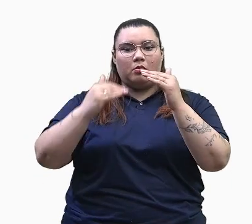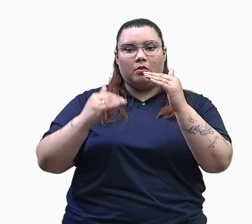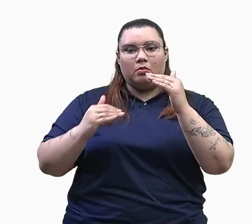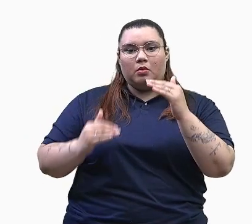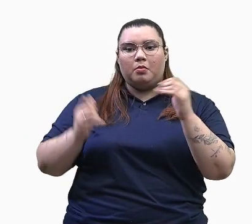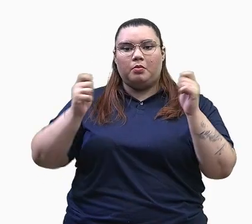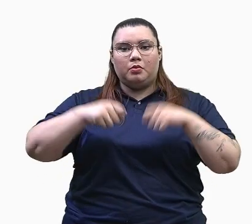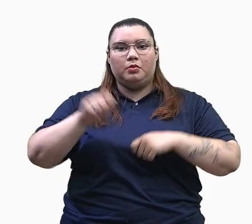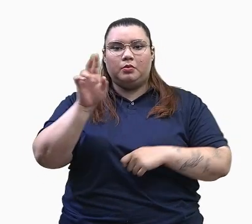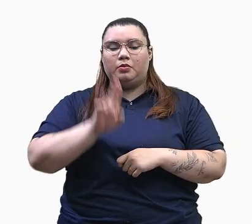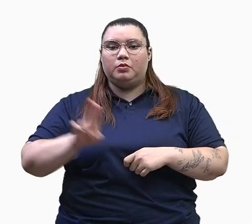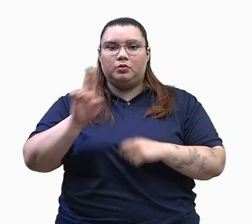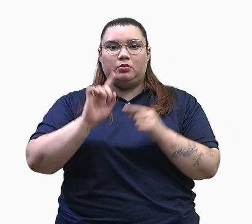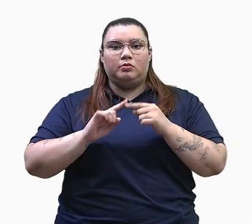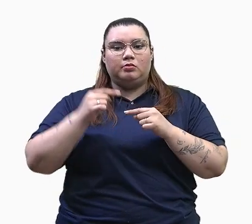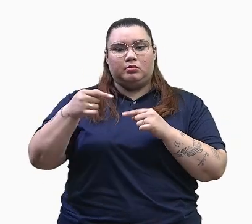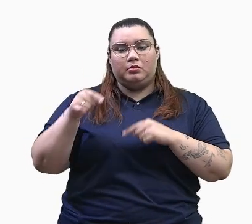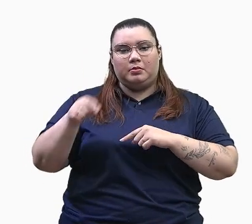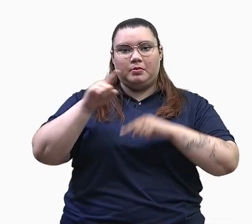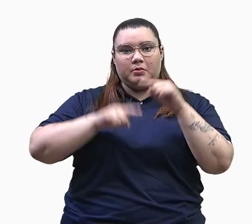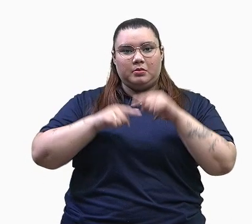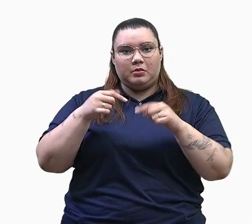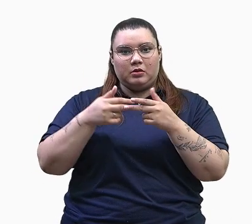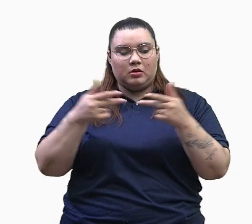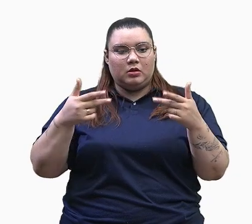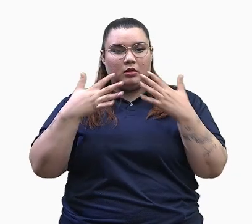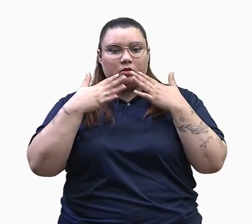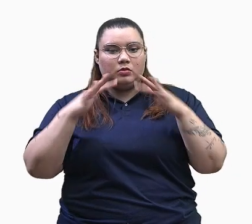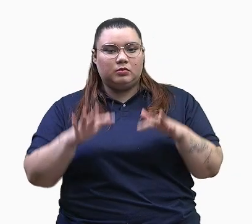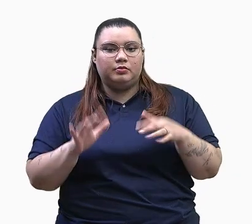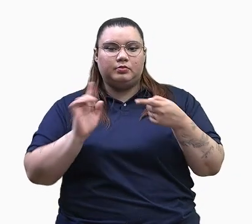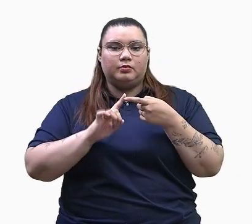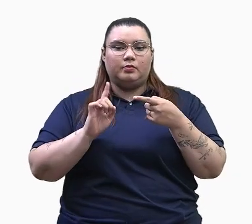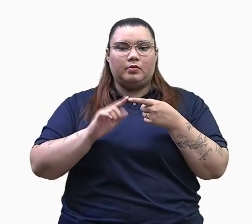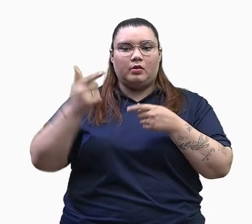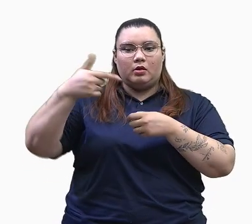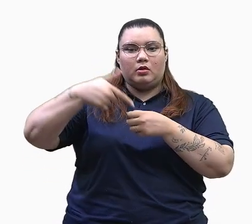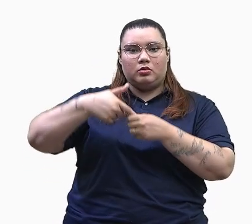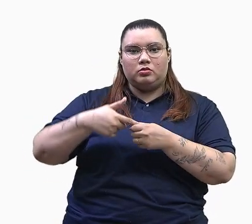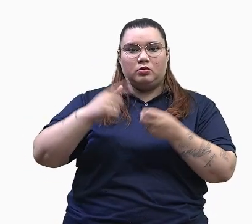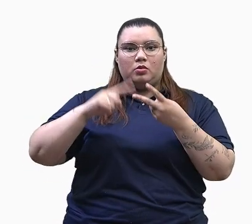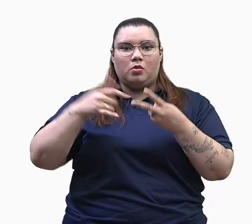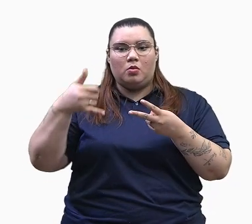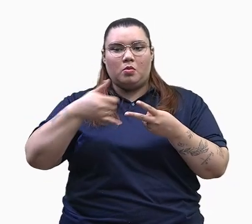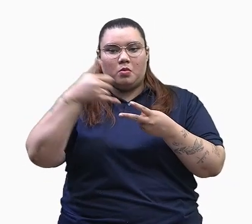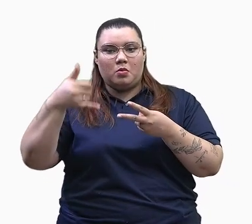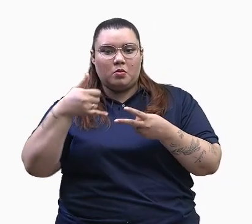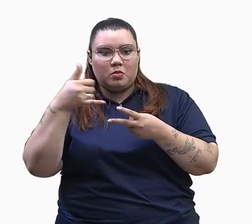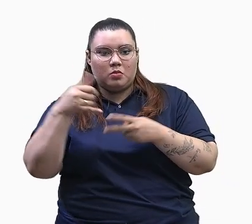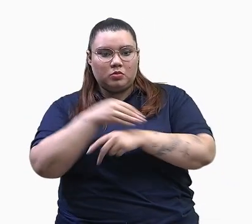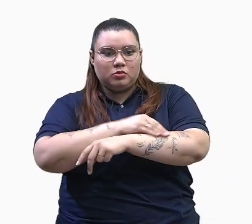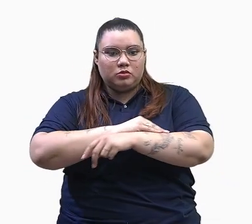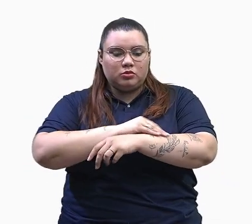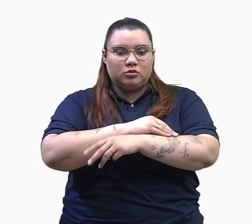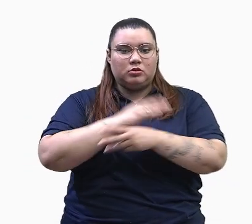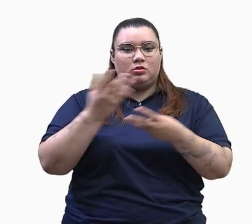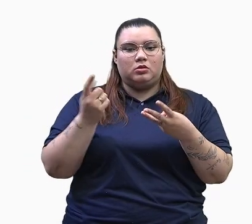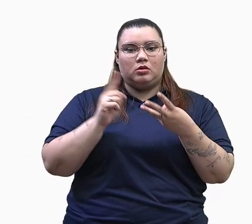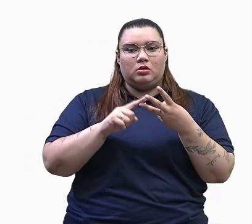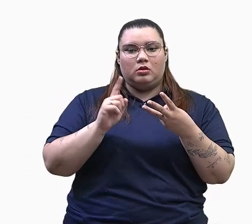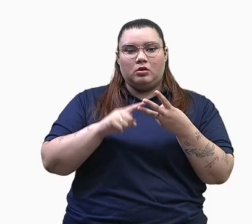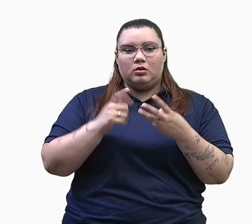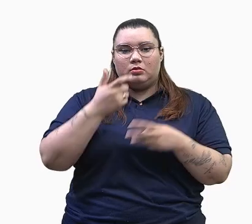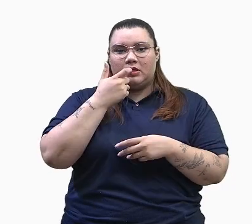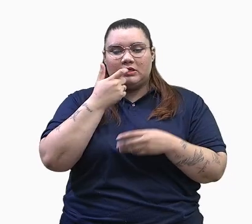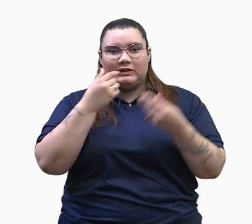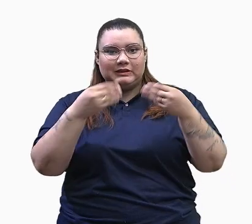pode utilizar a partir dessa matéria-prima? A gente tem ali a gasolina, o óleo diesel, lubrificantes,